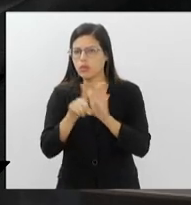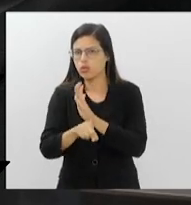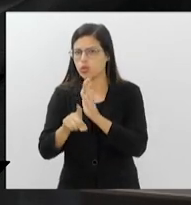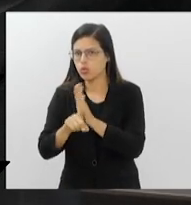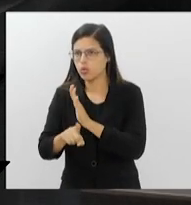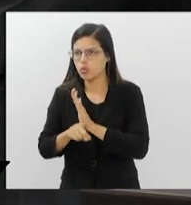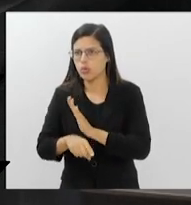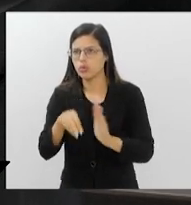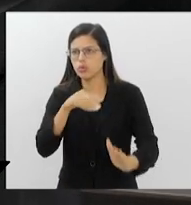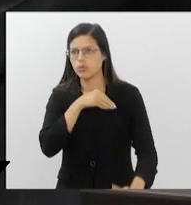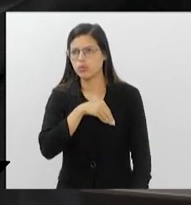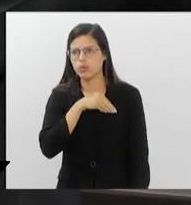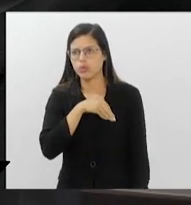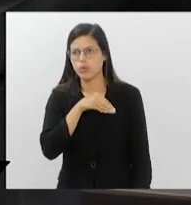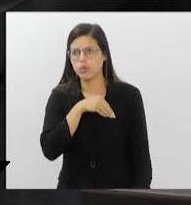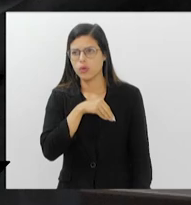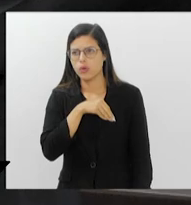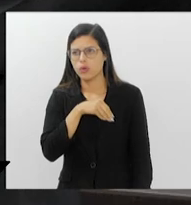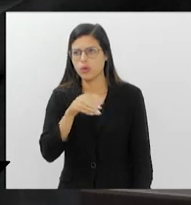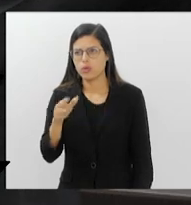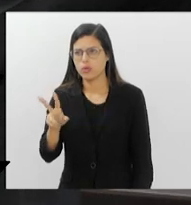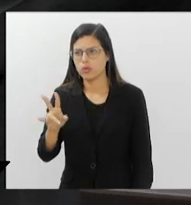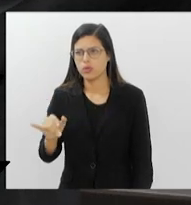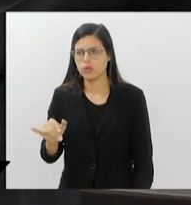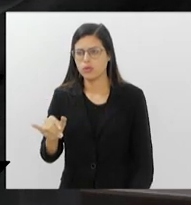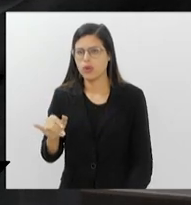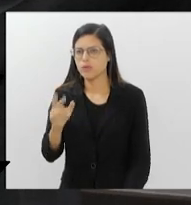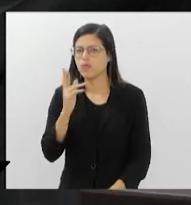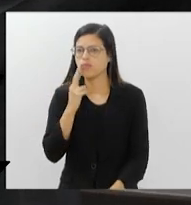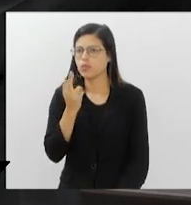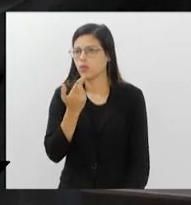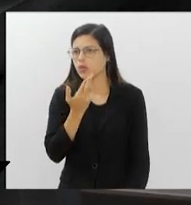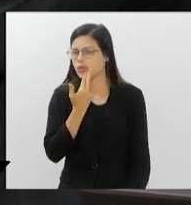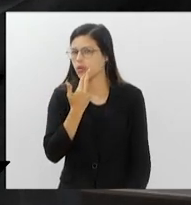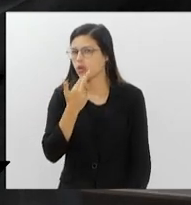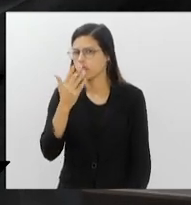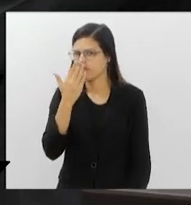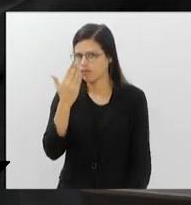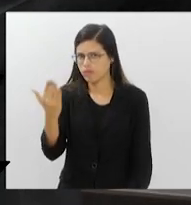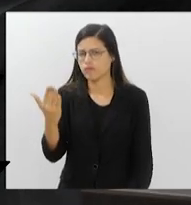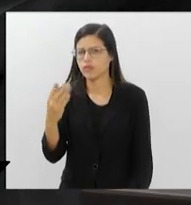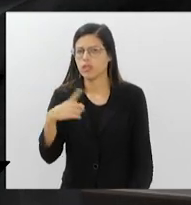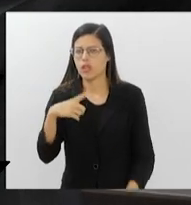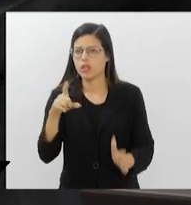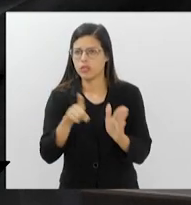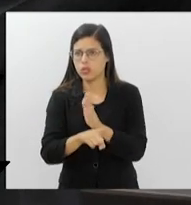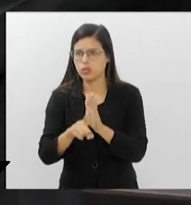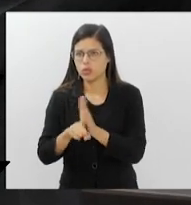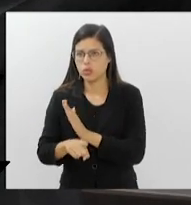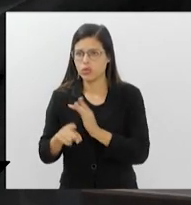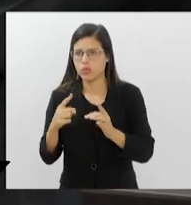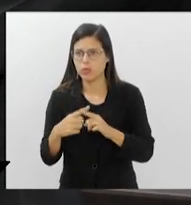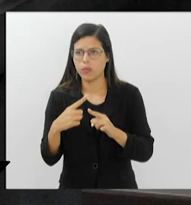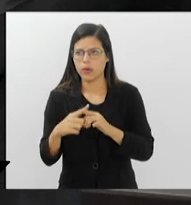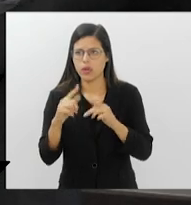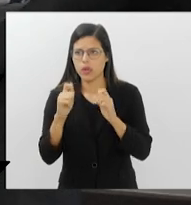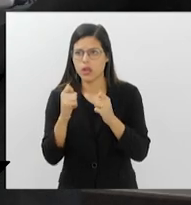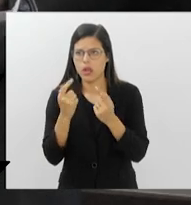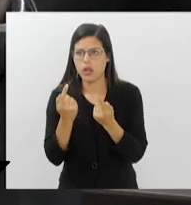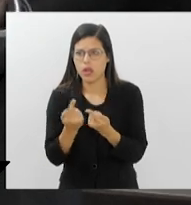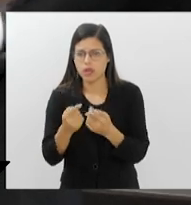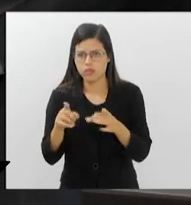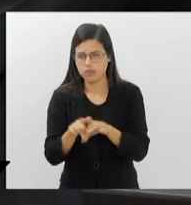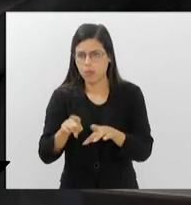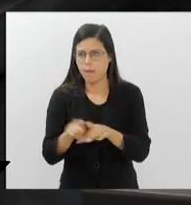vai aqui nesse bar aqui da no restaurante aqui da frente ele nos dá desconto porque somos da alerge a gente vai ali no limão galego ele nos dá desconto porque somos da